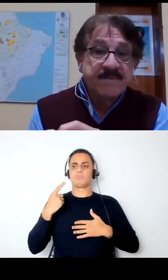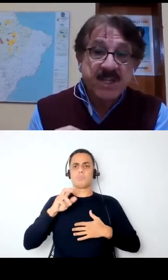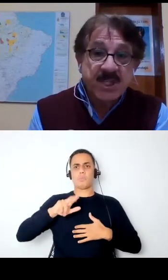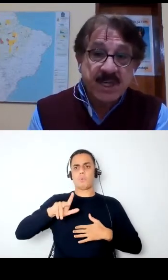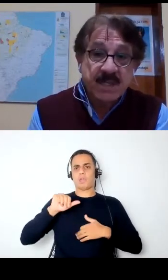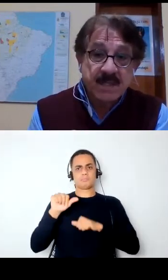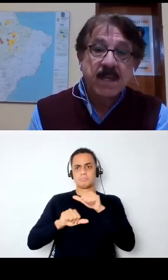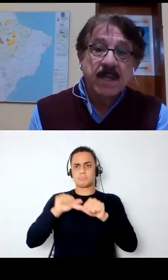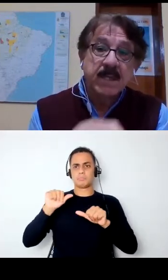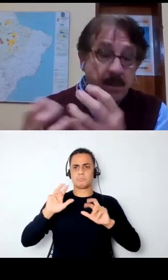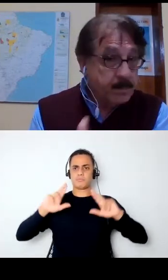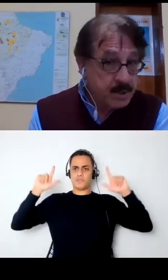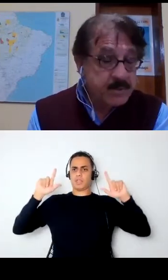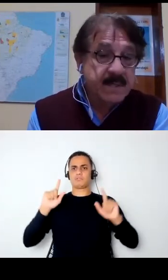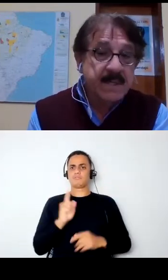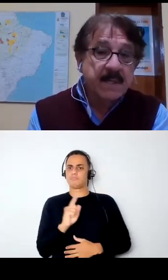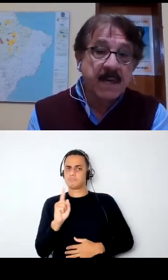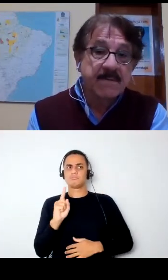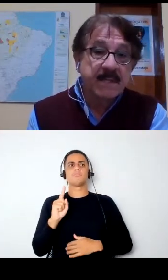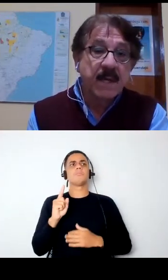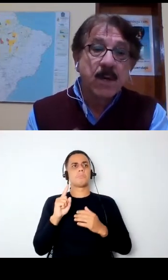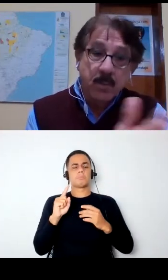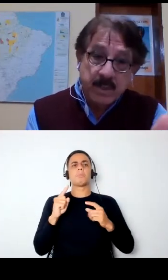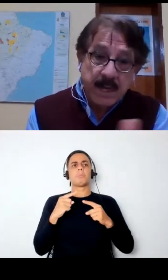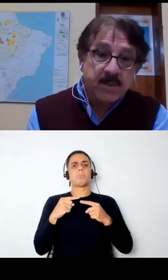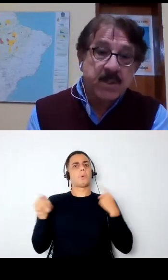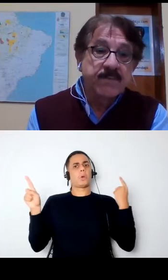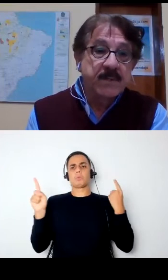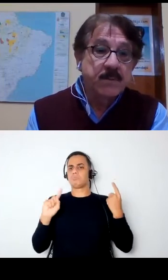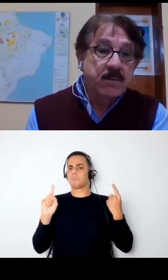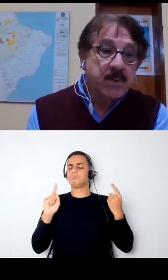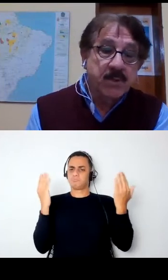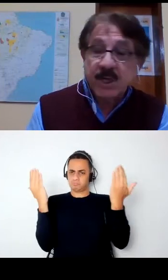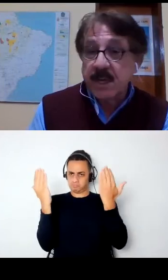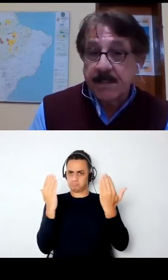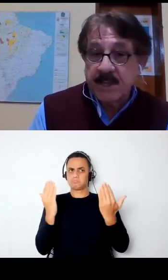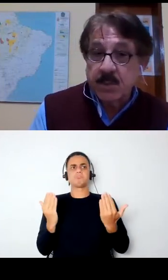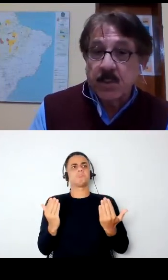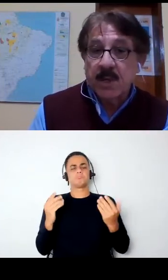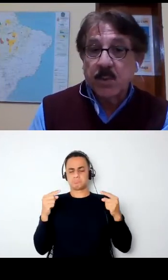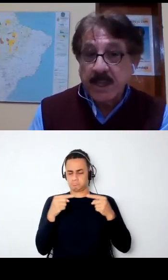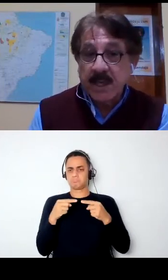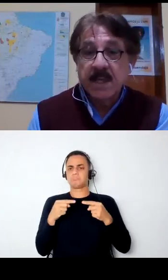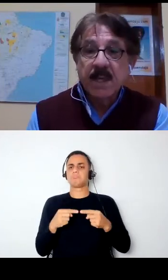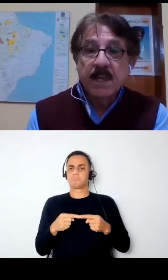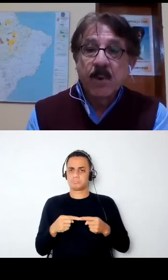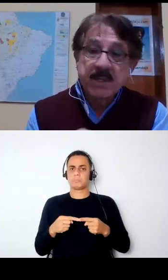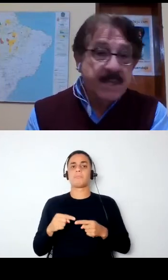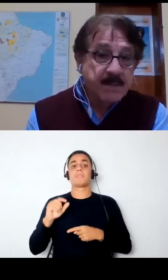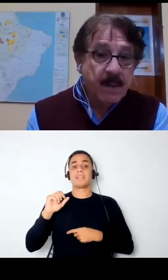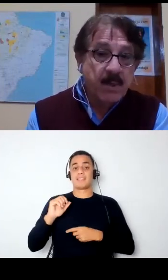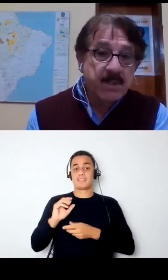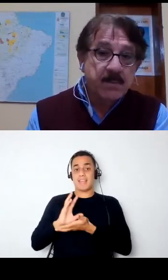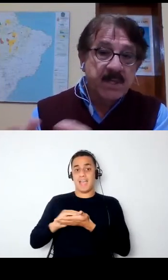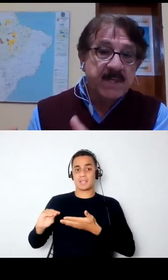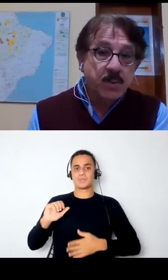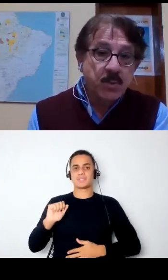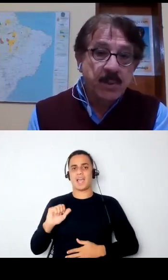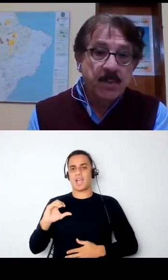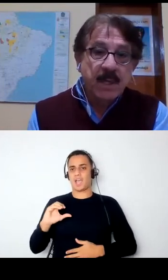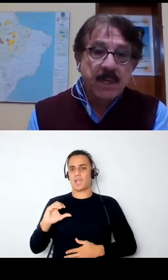tão divergentes, então podiam ser aceitáveis. Os dados que eu cheguei a partir do Acunha mostram a mesma coisa,